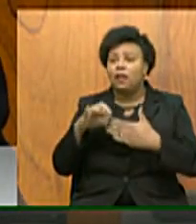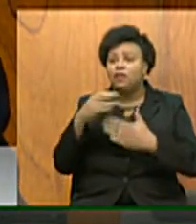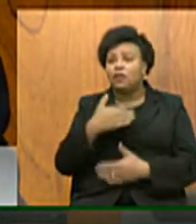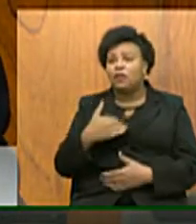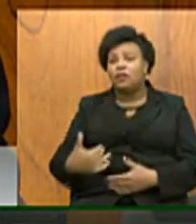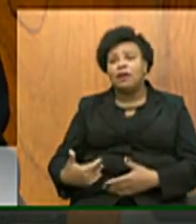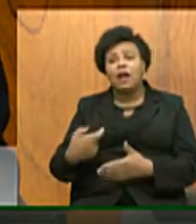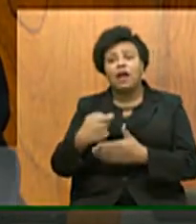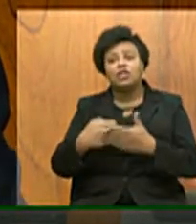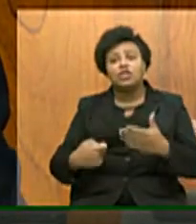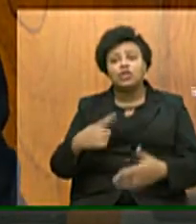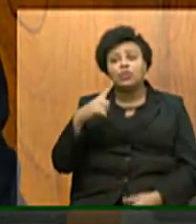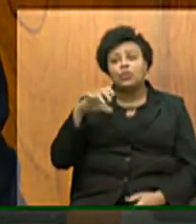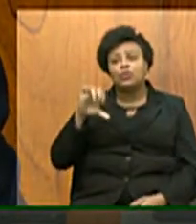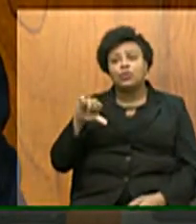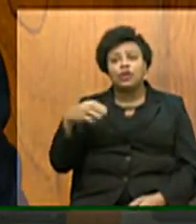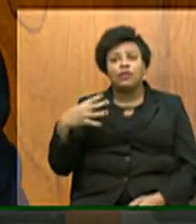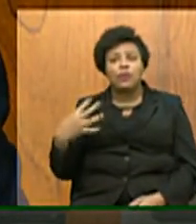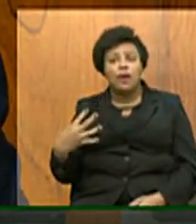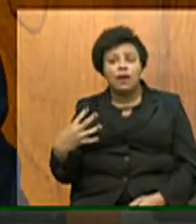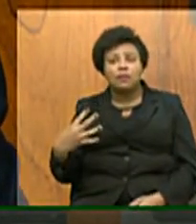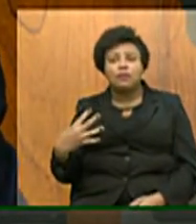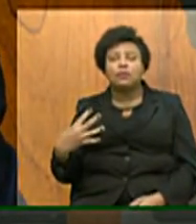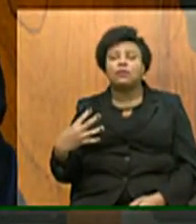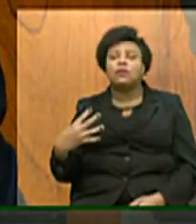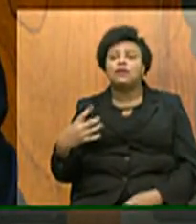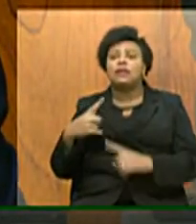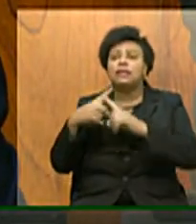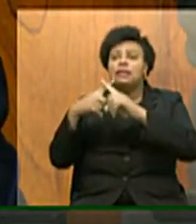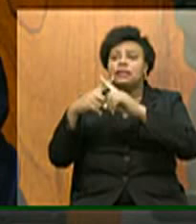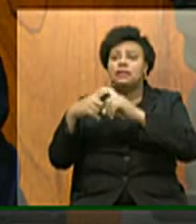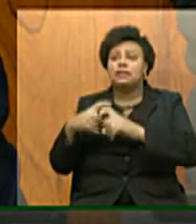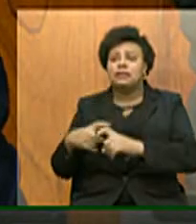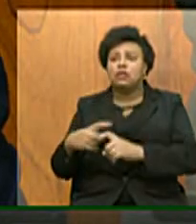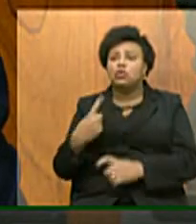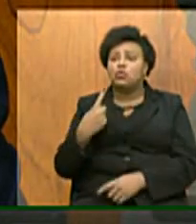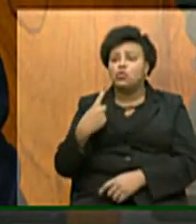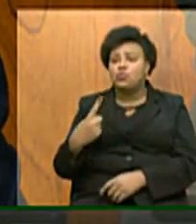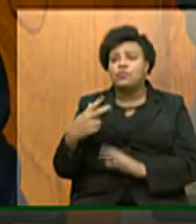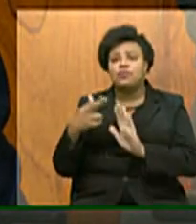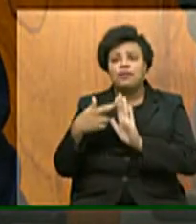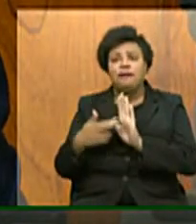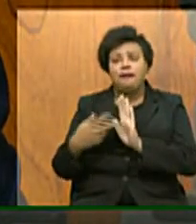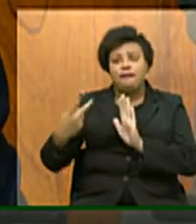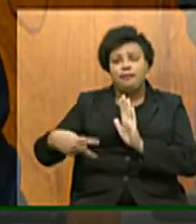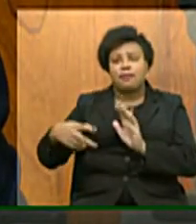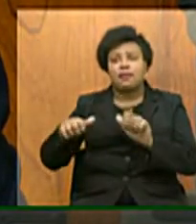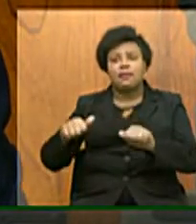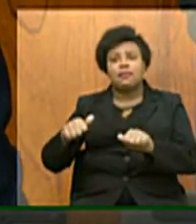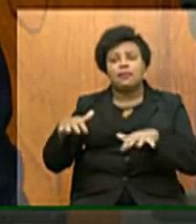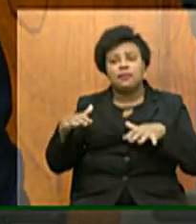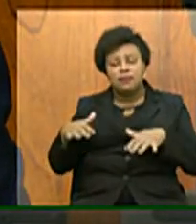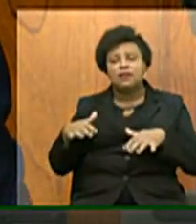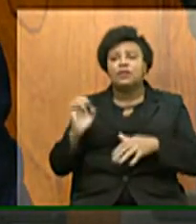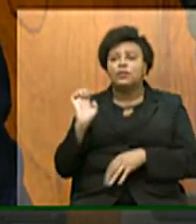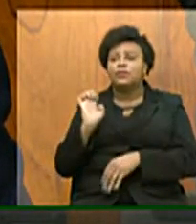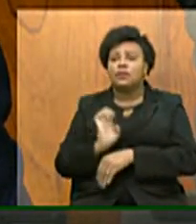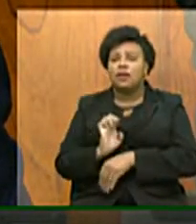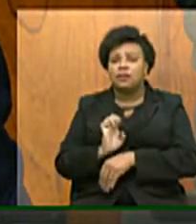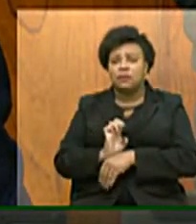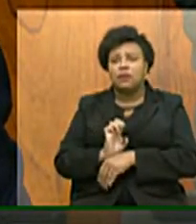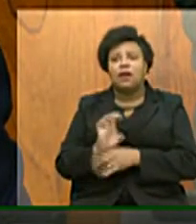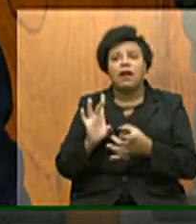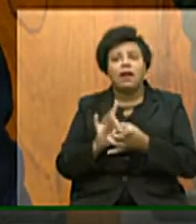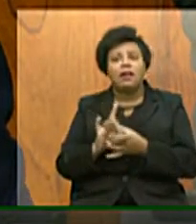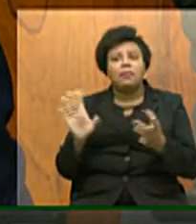com base no artigo 194, inciso 1 do Regimento Interno da Assembleia Legislativa do Estado,